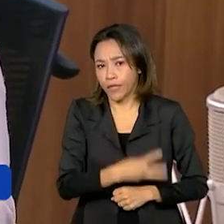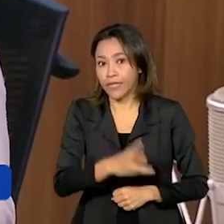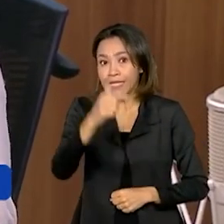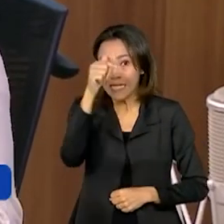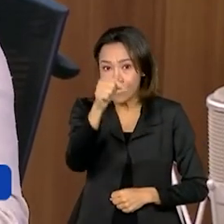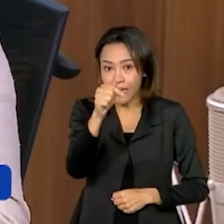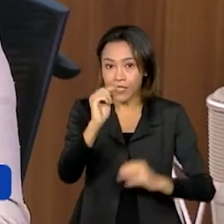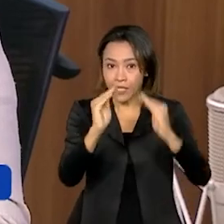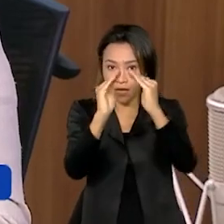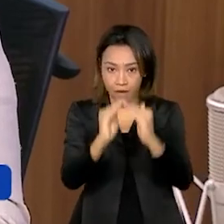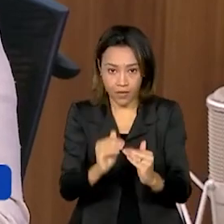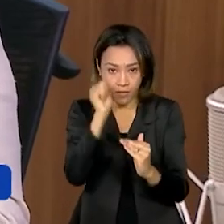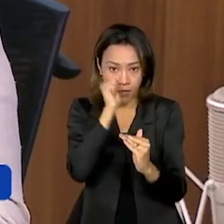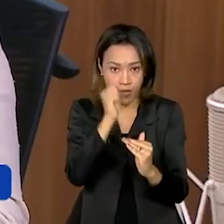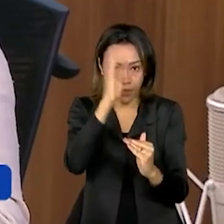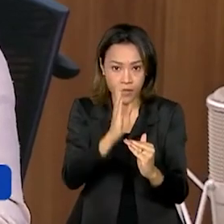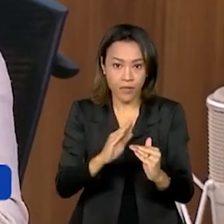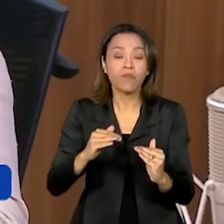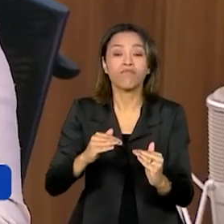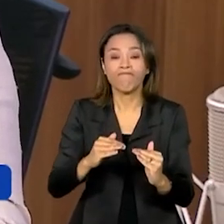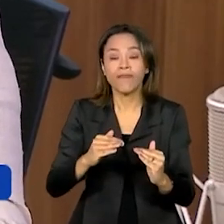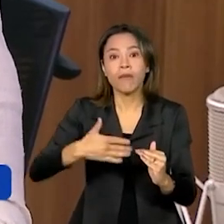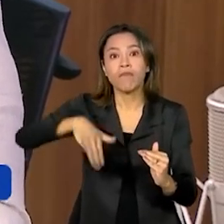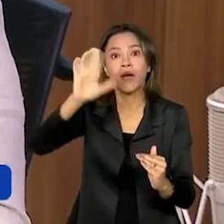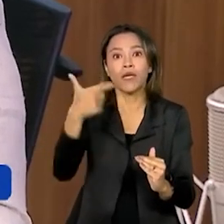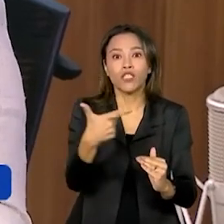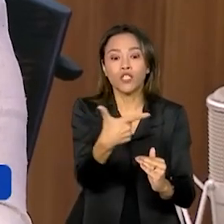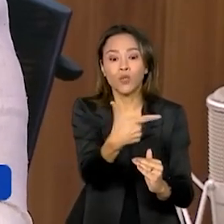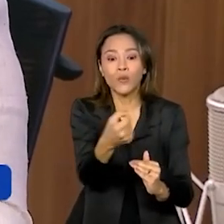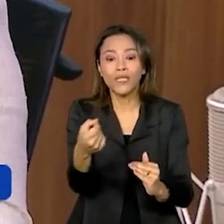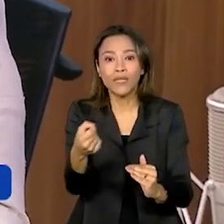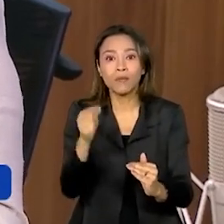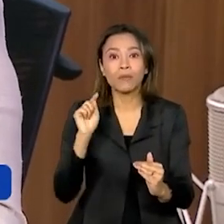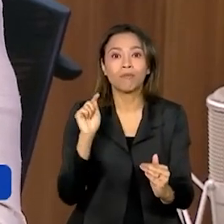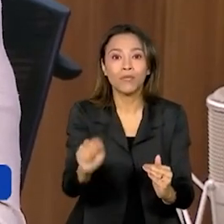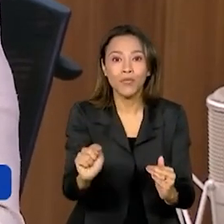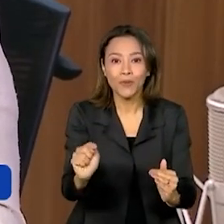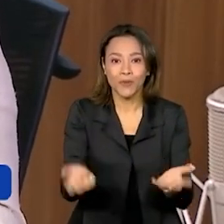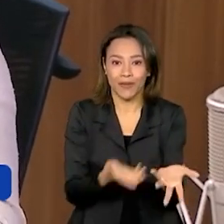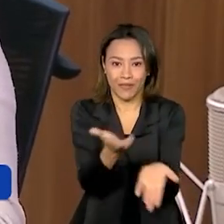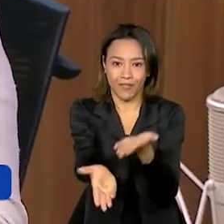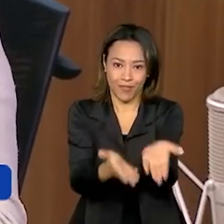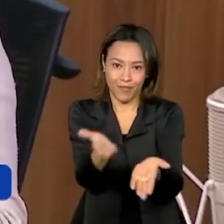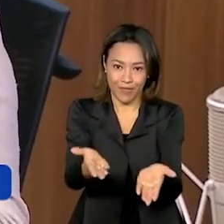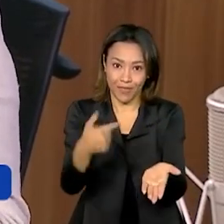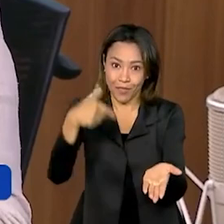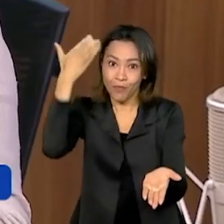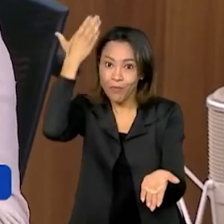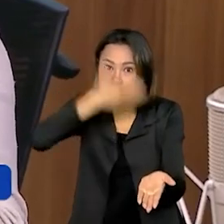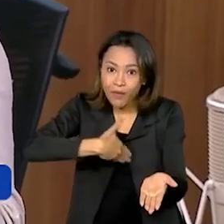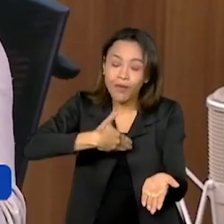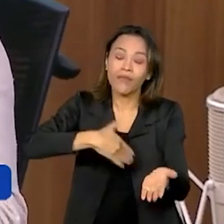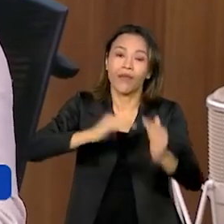da mulher brasileira, nós tivemos mais de 200 mil atendimentos. Então, o que mostra que a